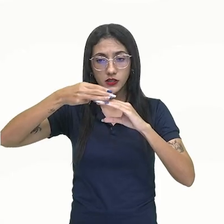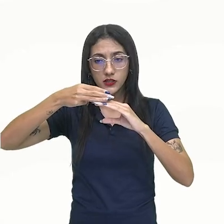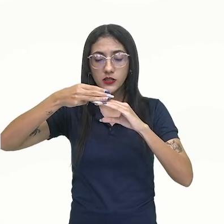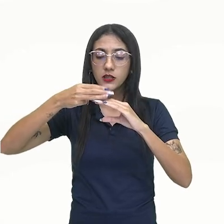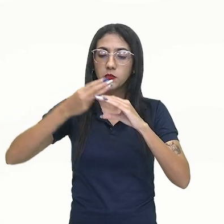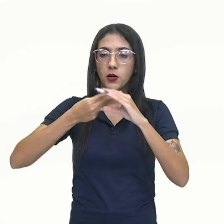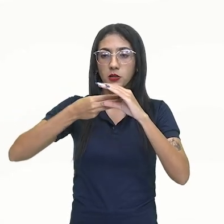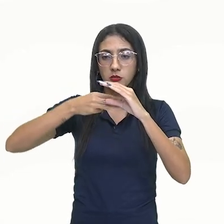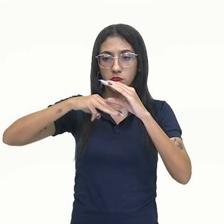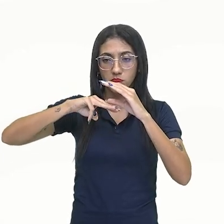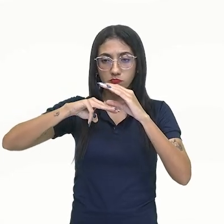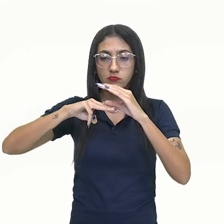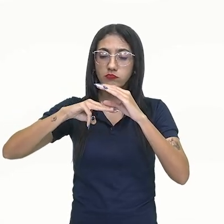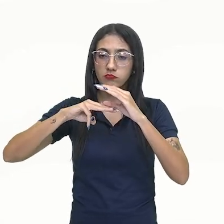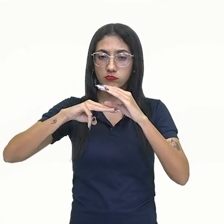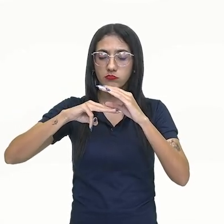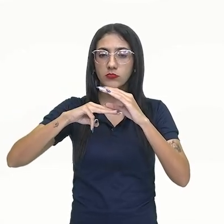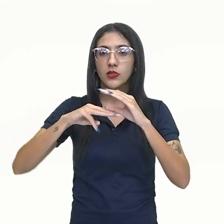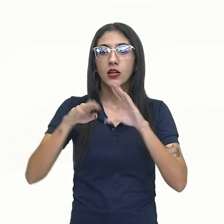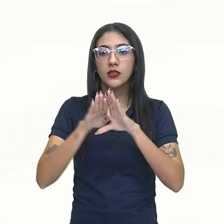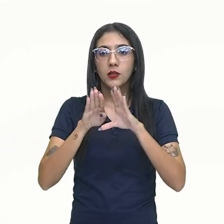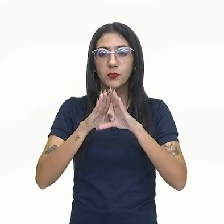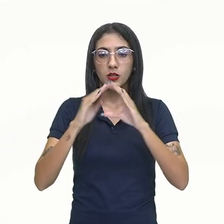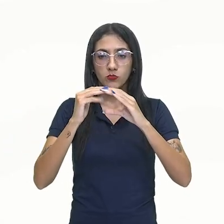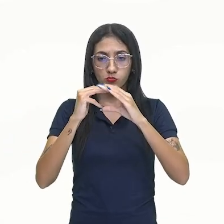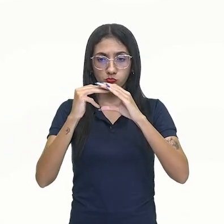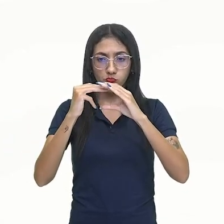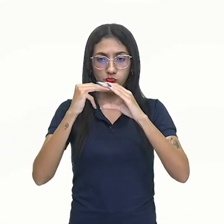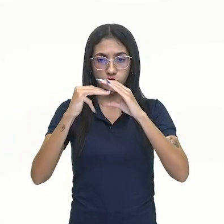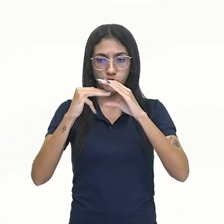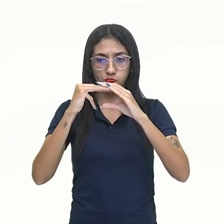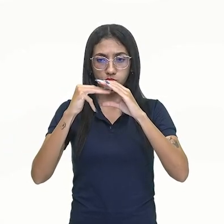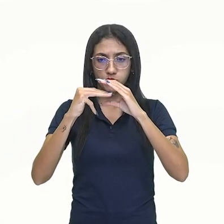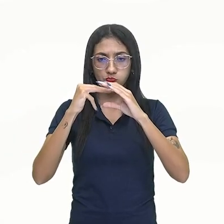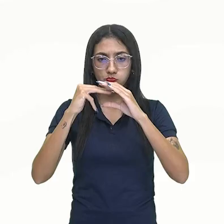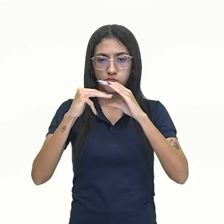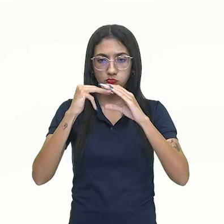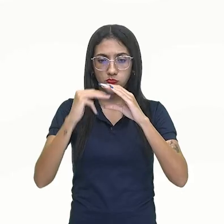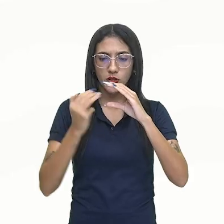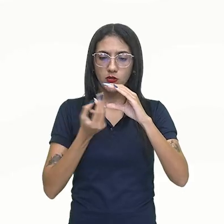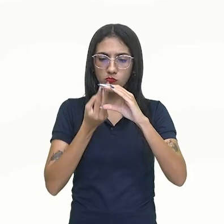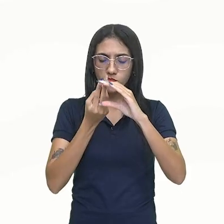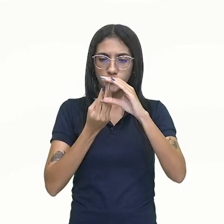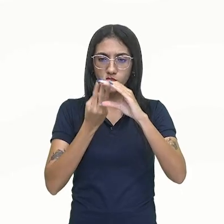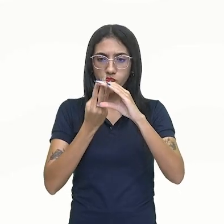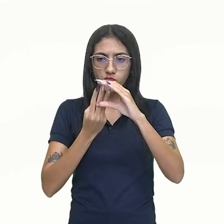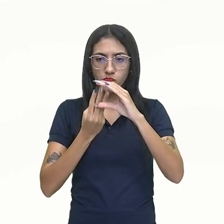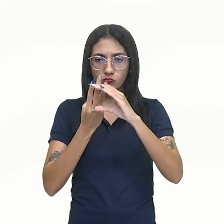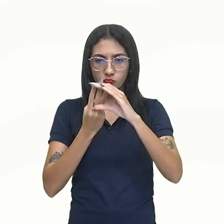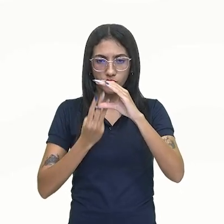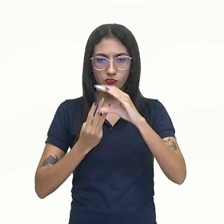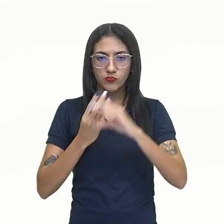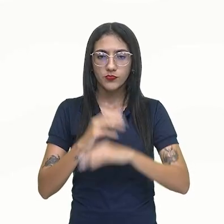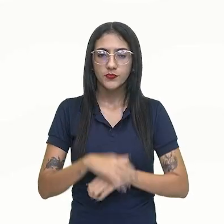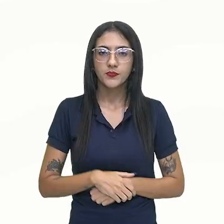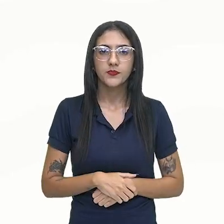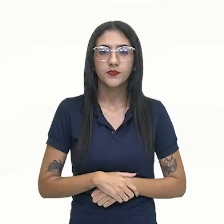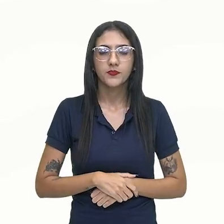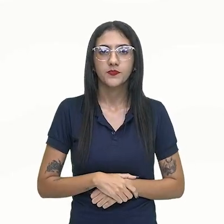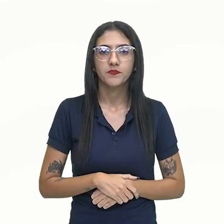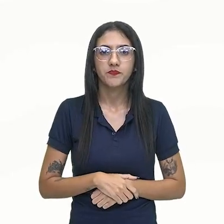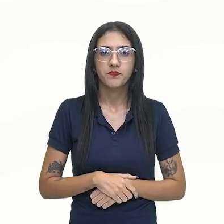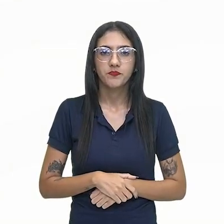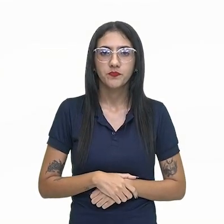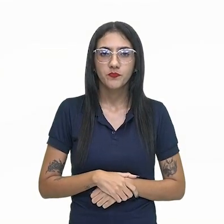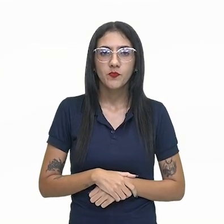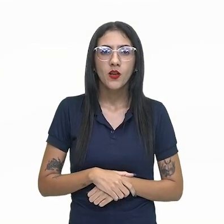interna quanto na parte externa, e a proteína integral ela fica atravessada nessa camada bilipídica. Tá bom?